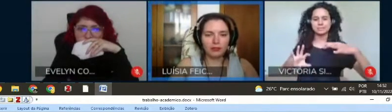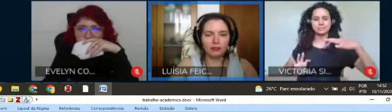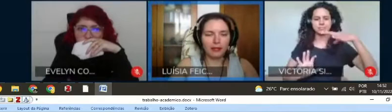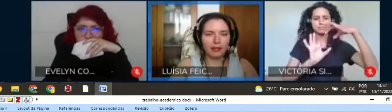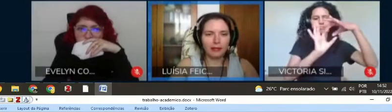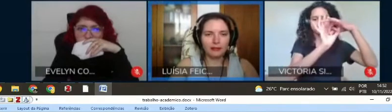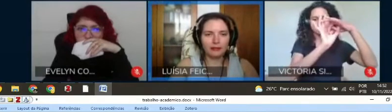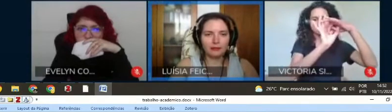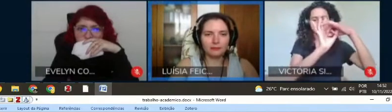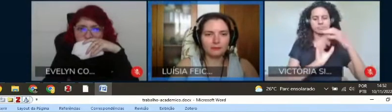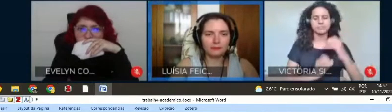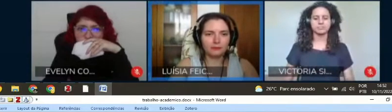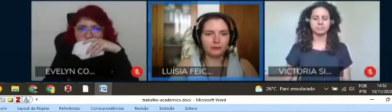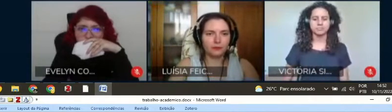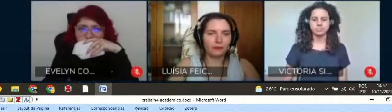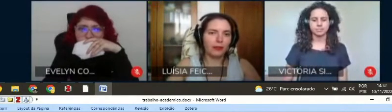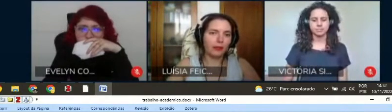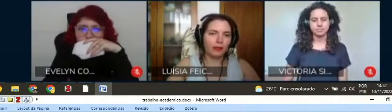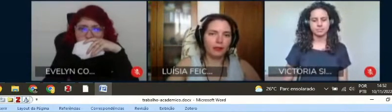então, animais.